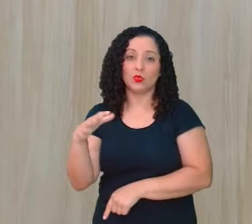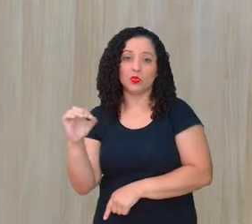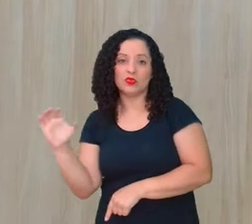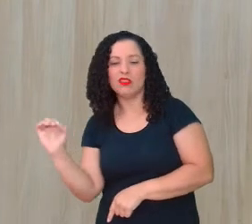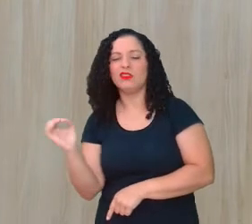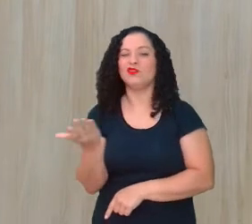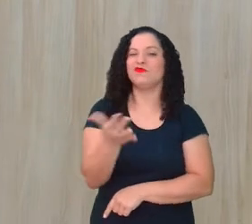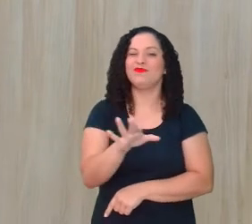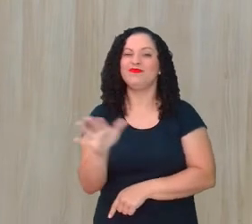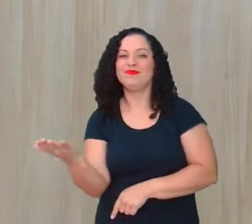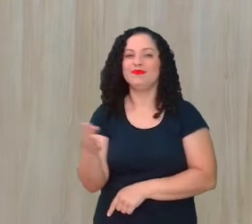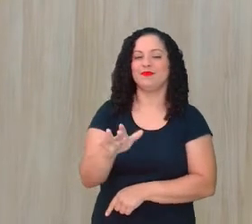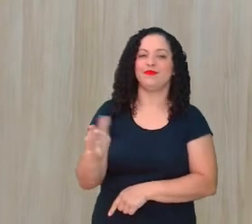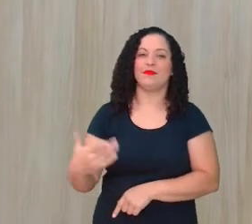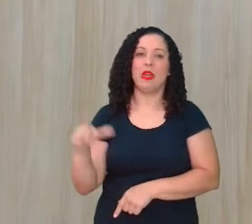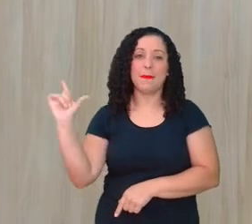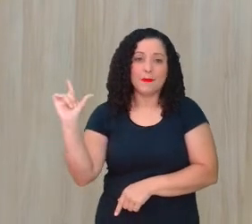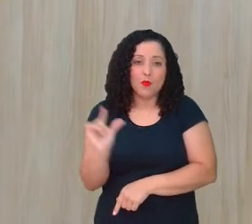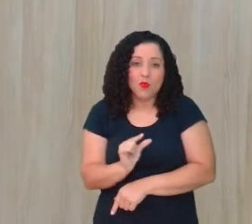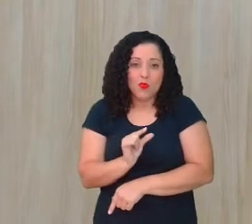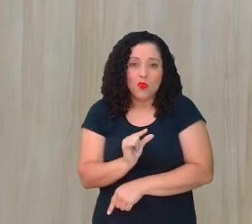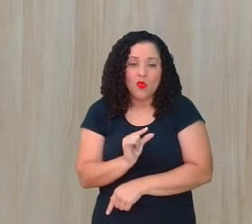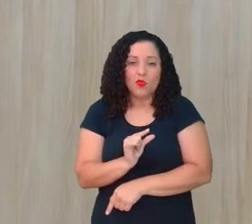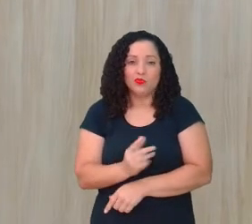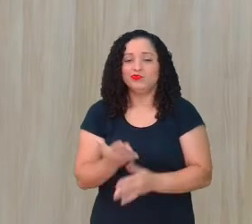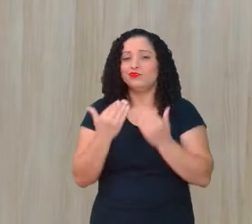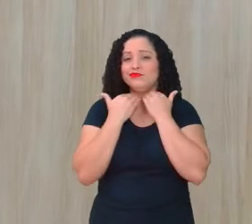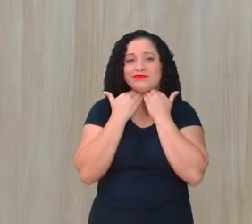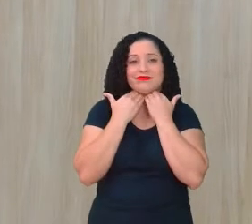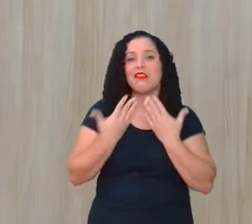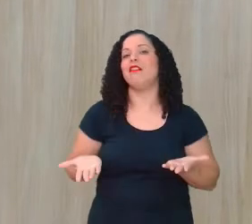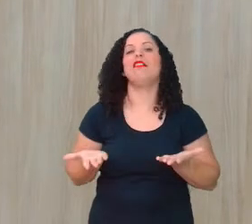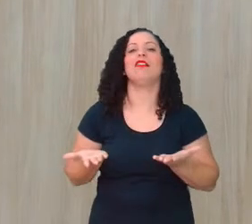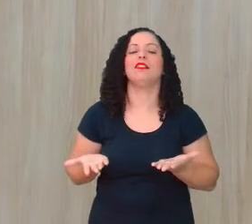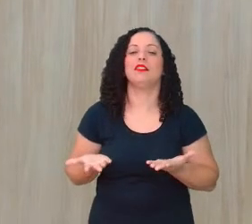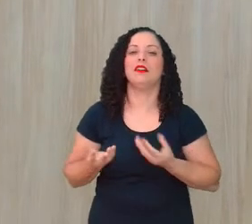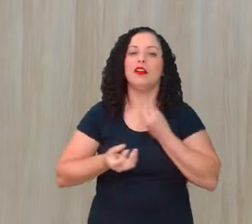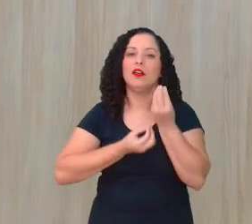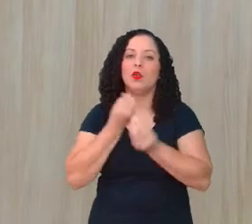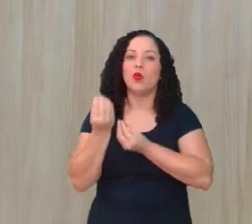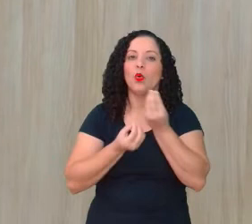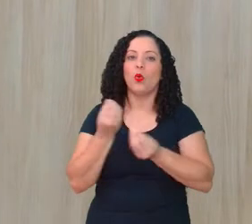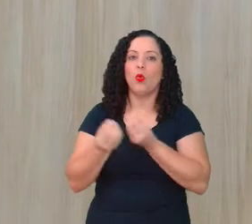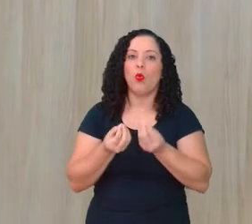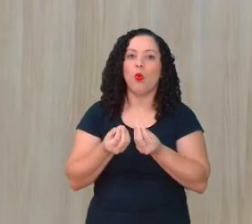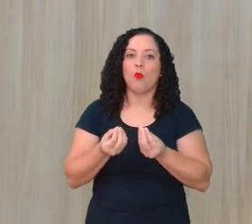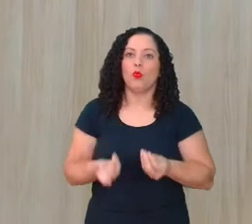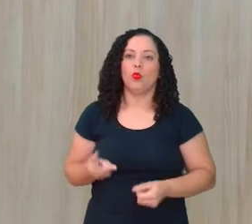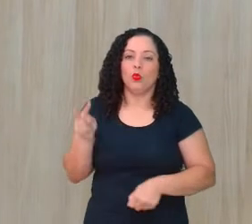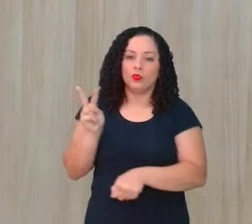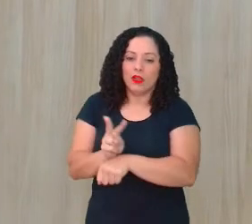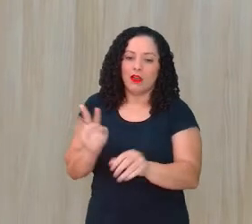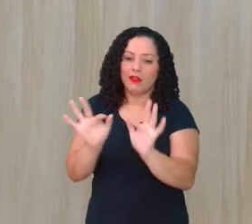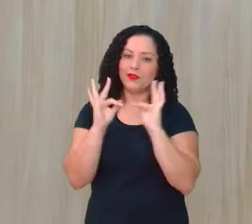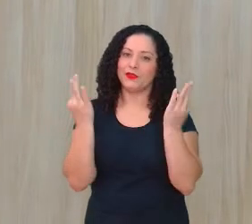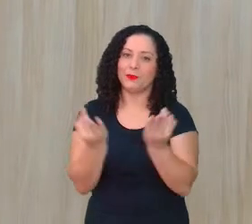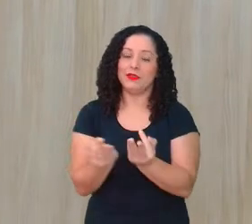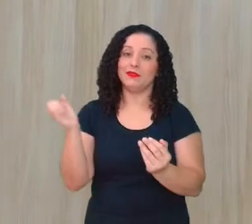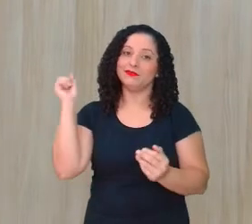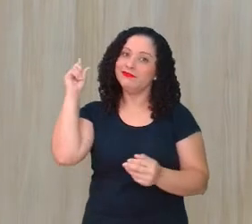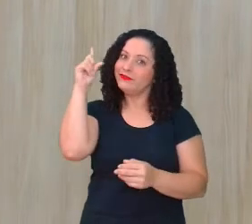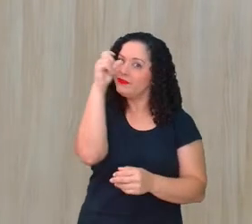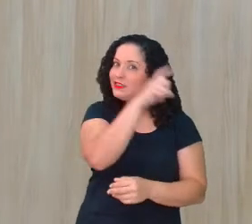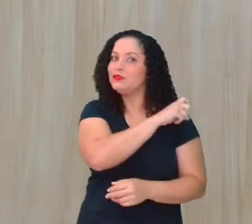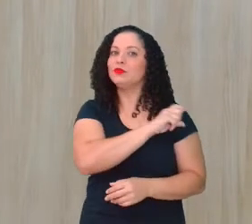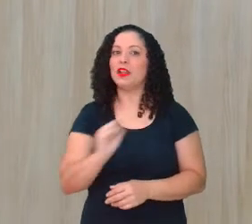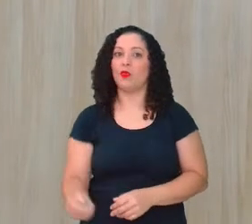um pouquinho reais, né? Não é suficiente para garantir o sustento de uma família, inclusive formada